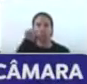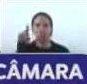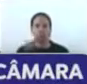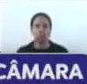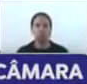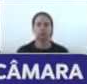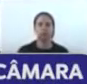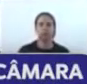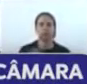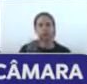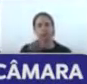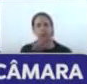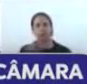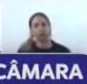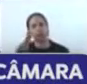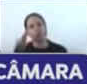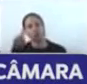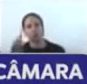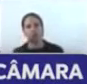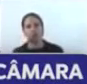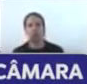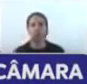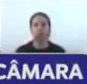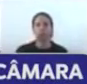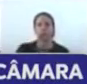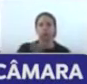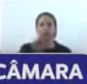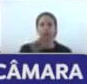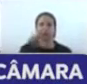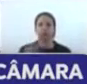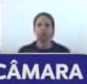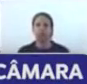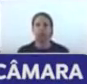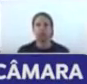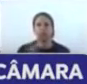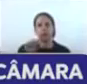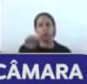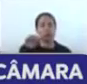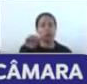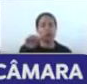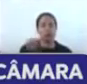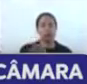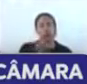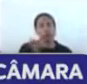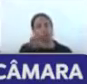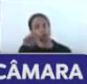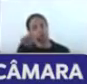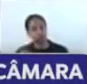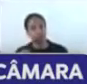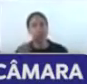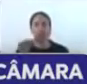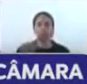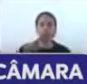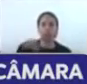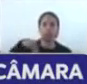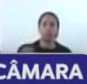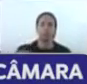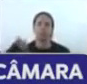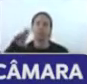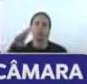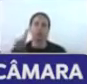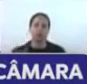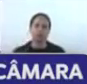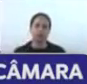O plenário da Câmara Municipal de Uberlândia recebeu no dia 3 de dezembro homenageados com o título de